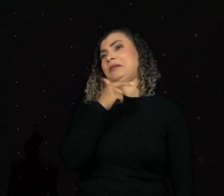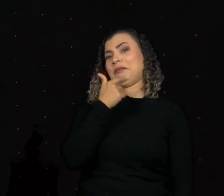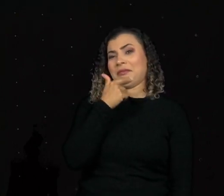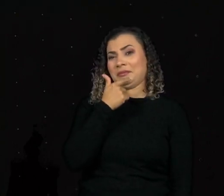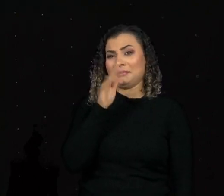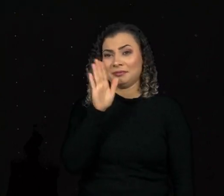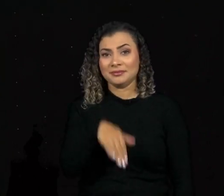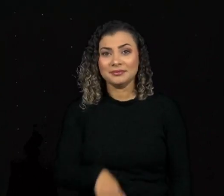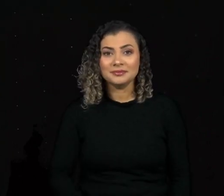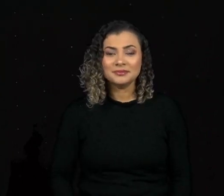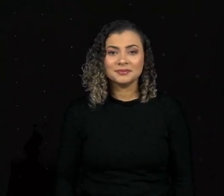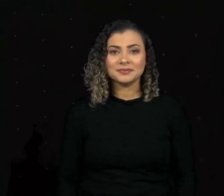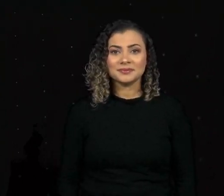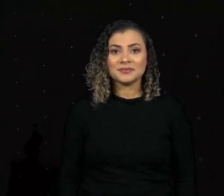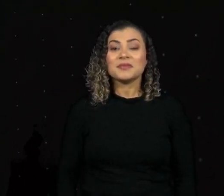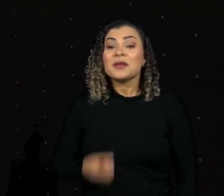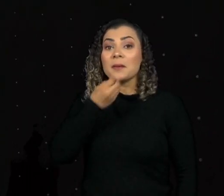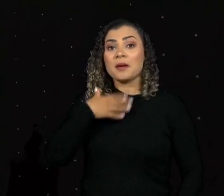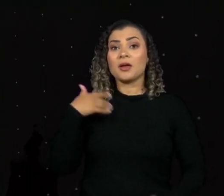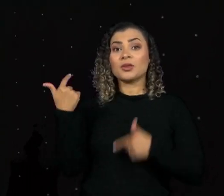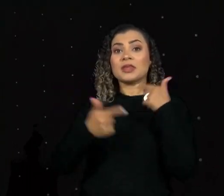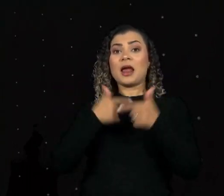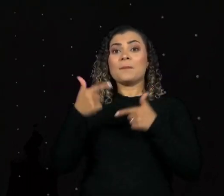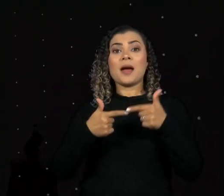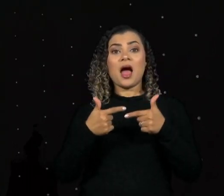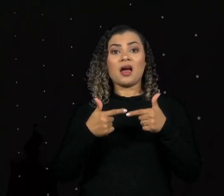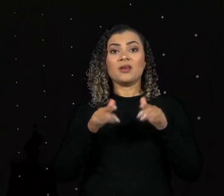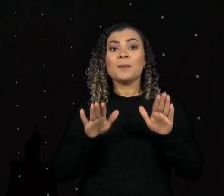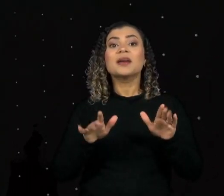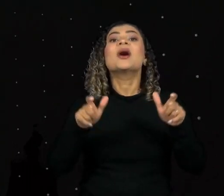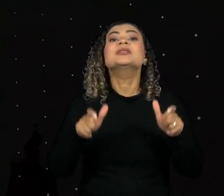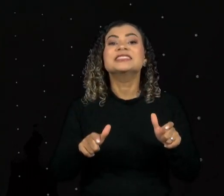Poderia estar no trabalho, mas tá onde?